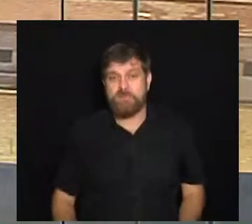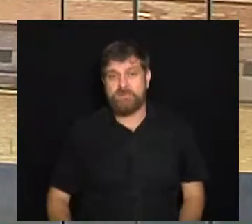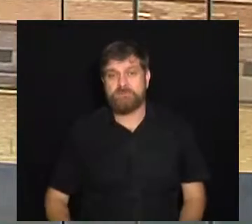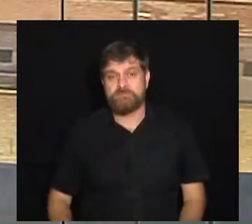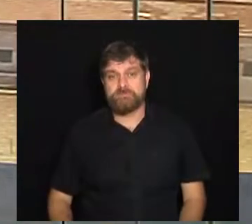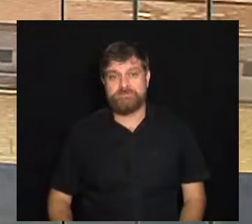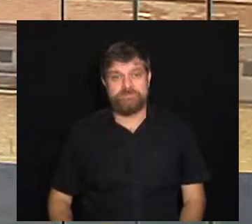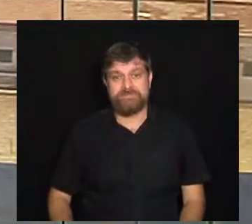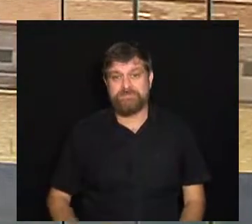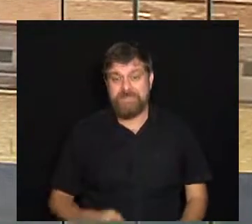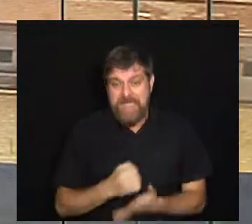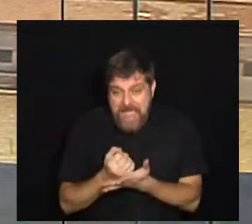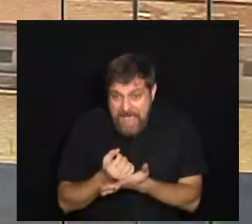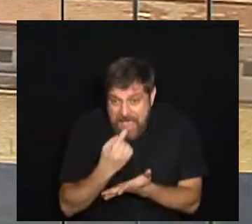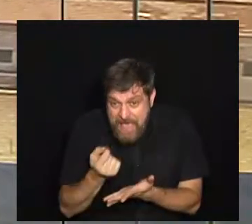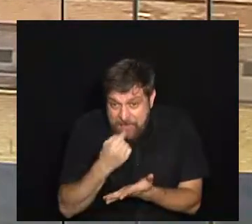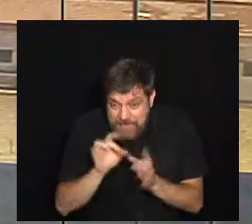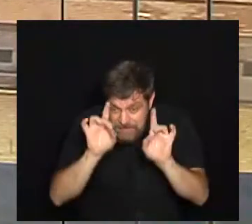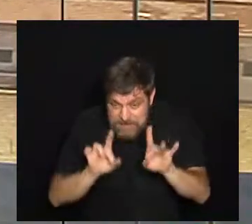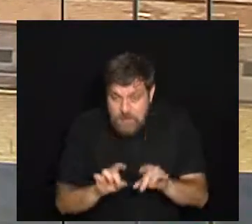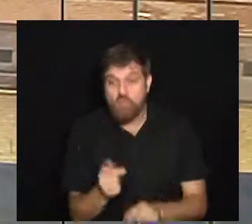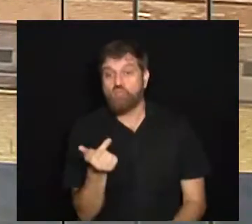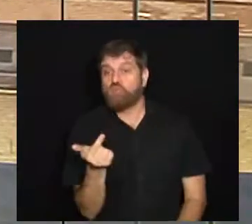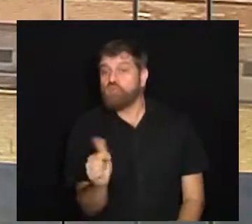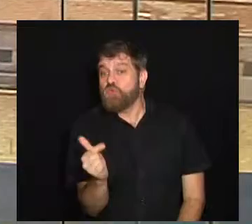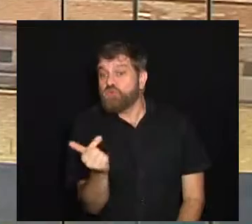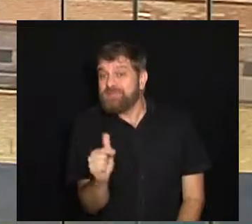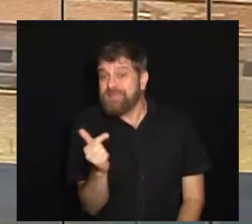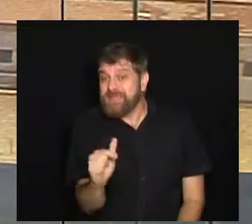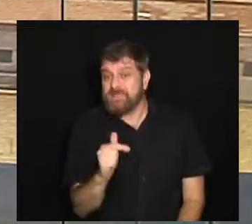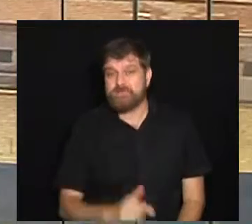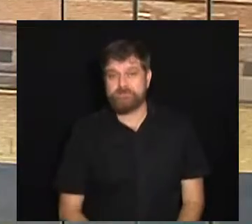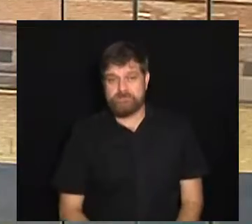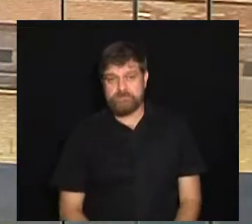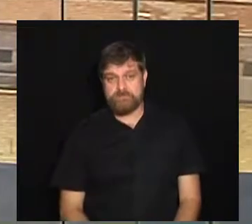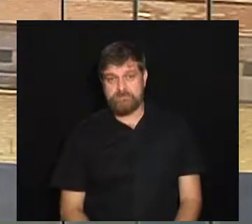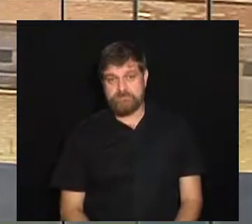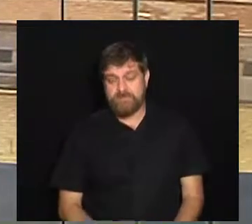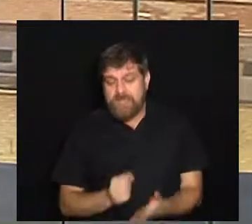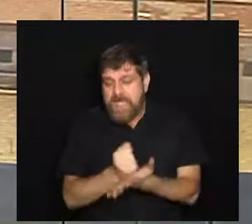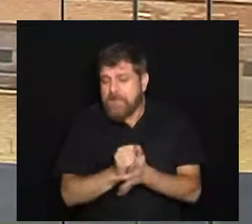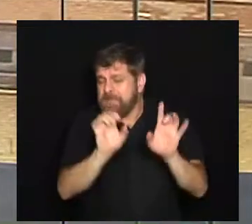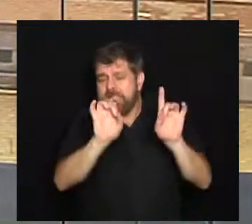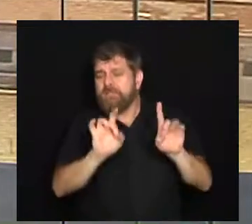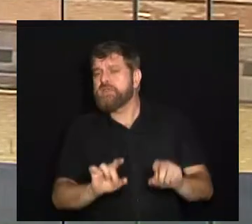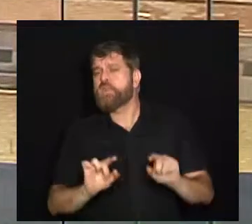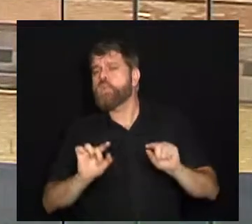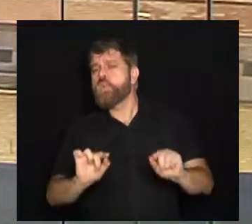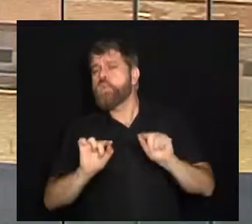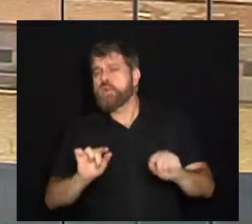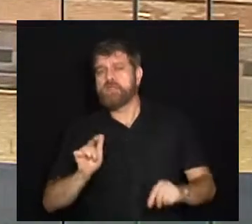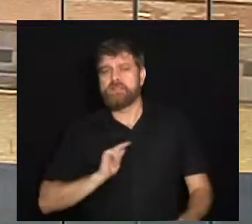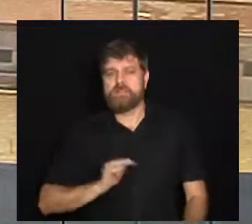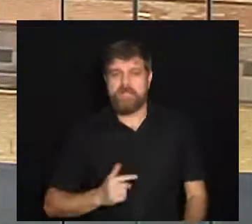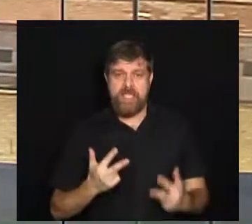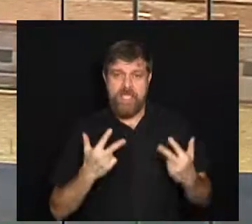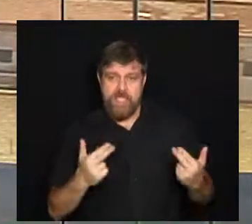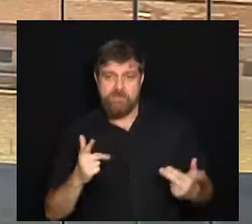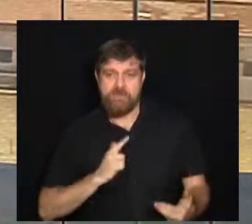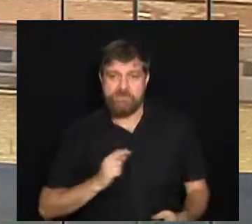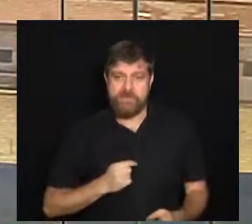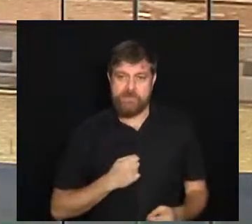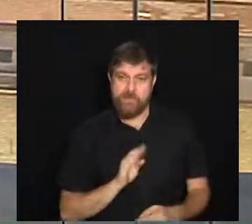não existe remédio específico por isso e quando eu chamo de remédio específico eu tô falando um remédio que seja como um antibiótico